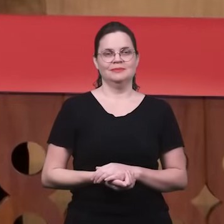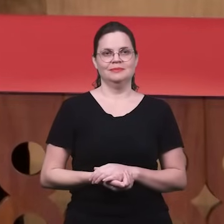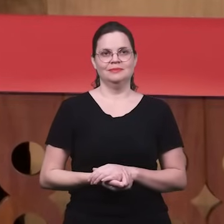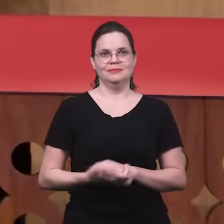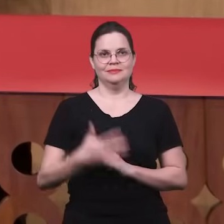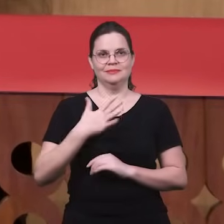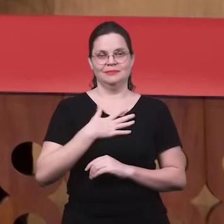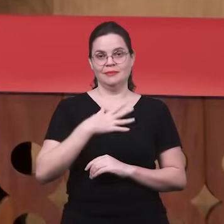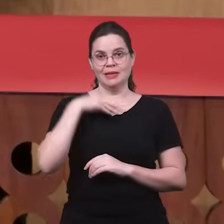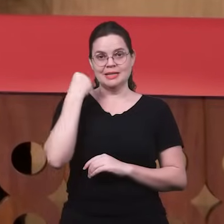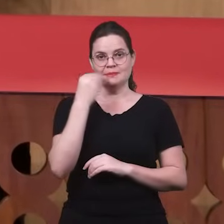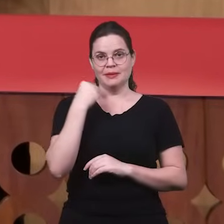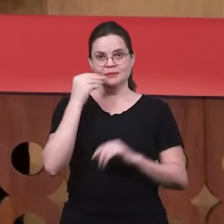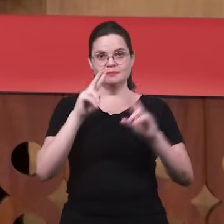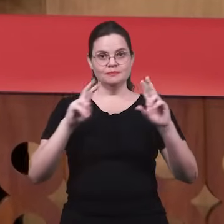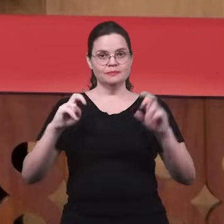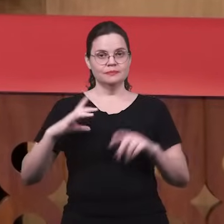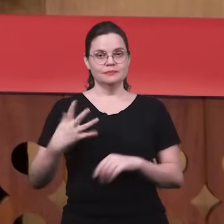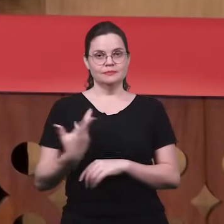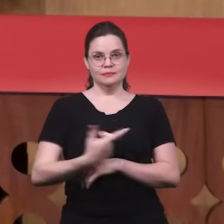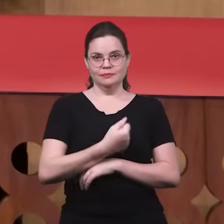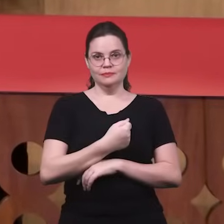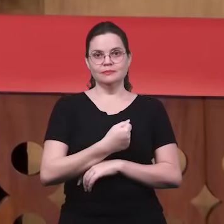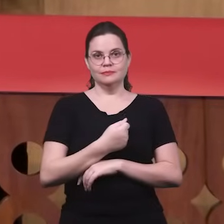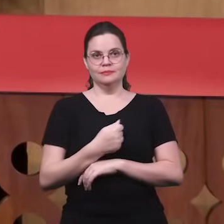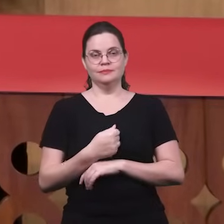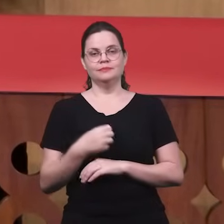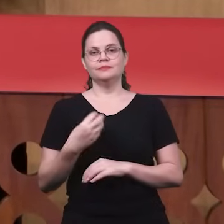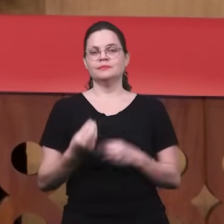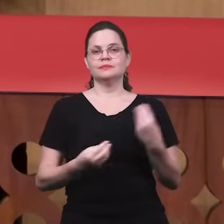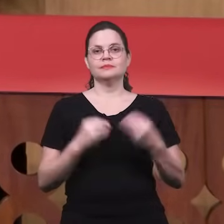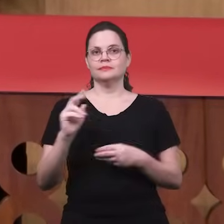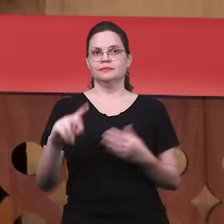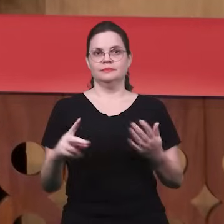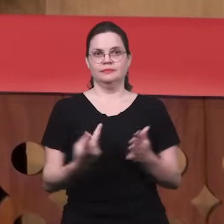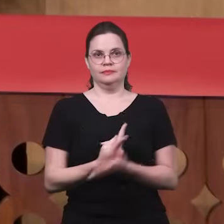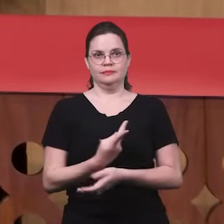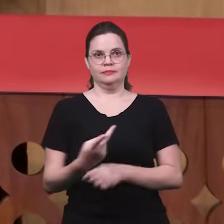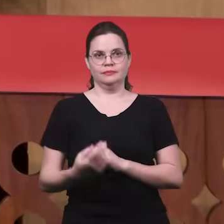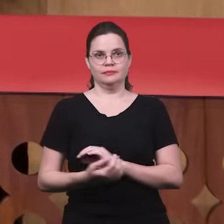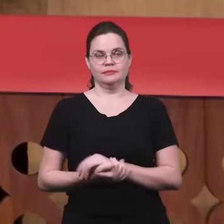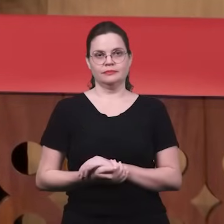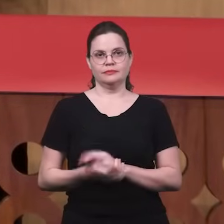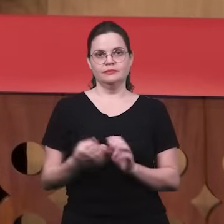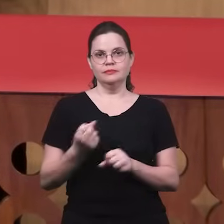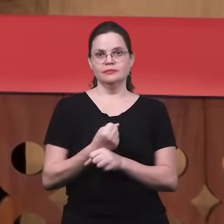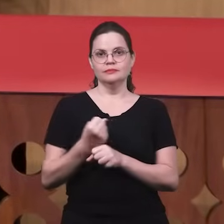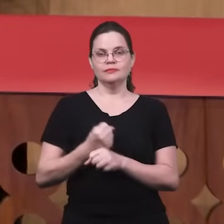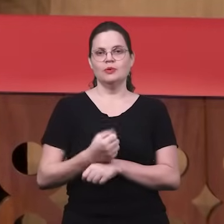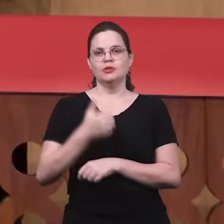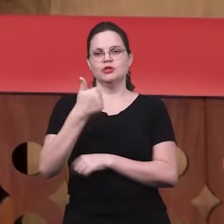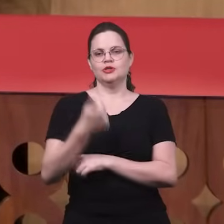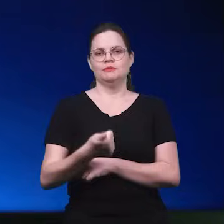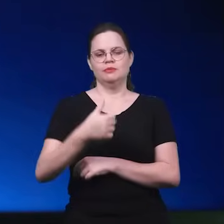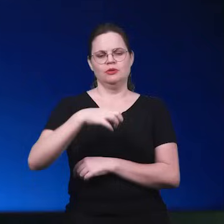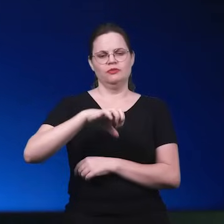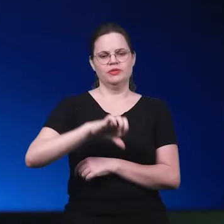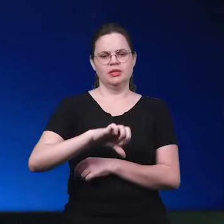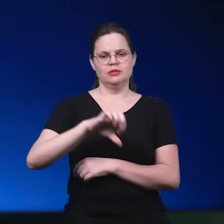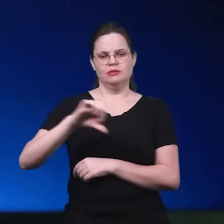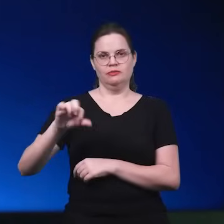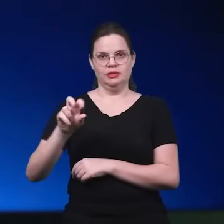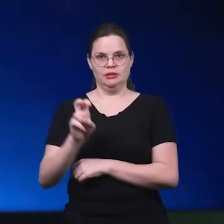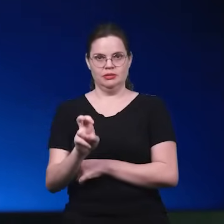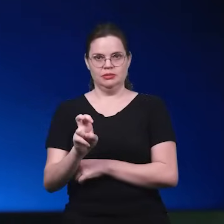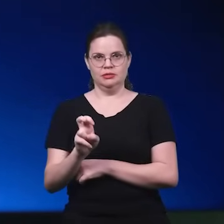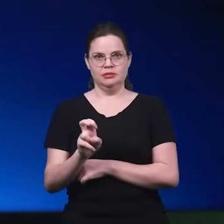A minha experiência de salvação, ela aconteceu no ano de 1995.